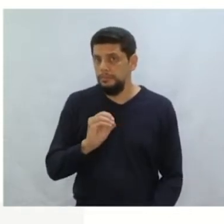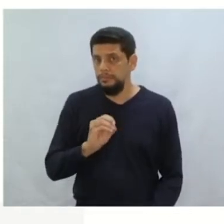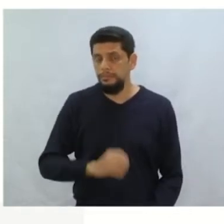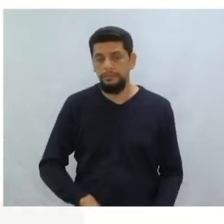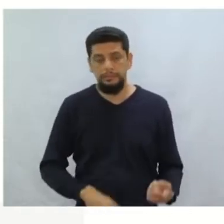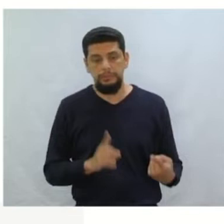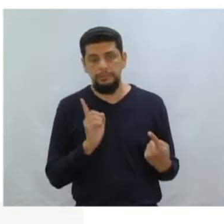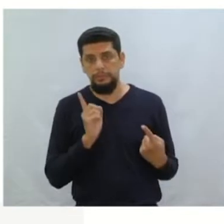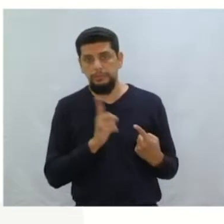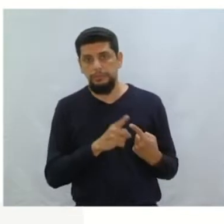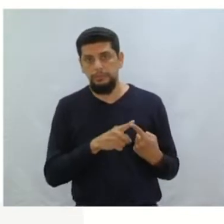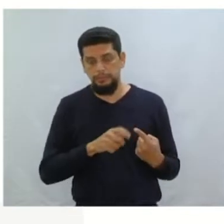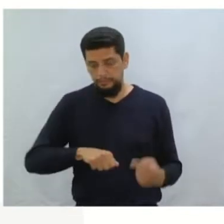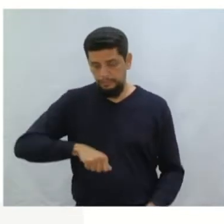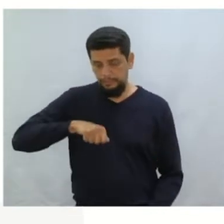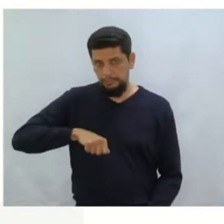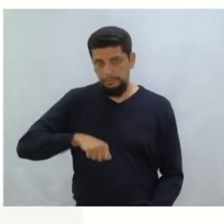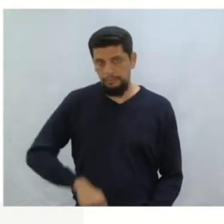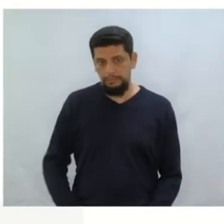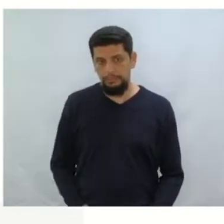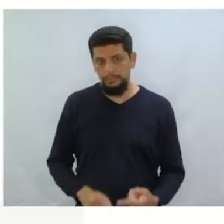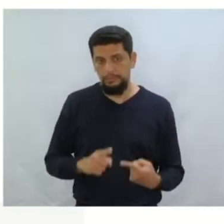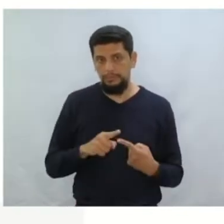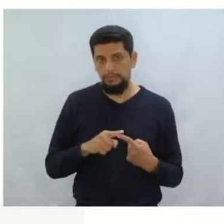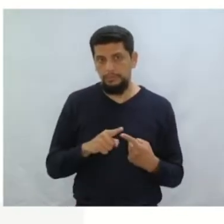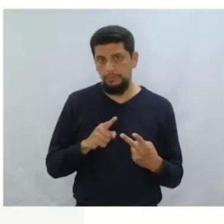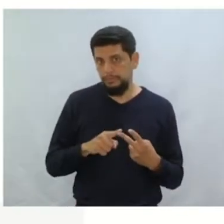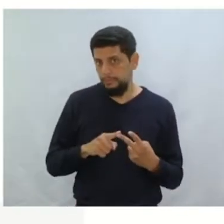só. Primeira cestinha,